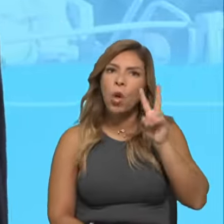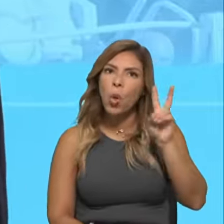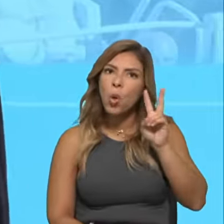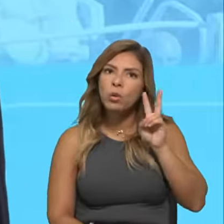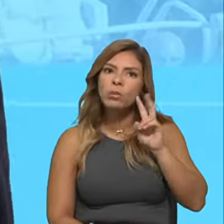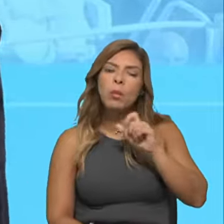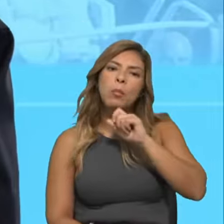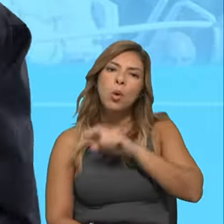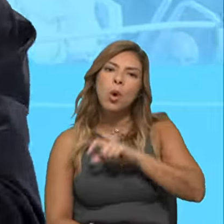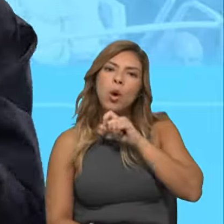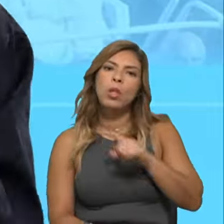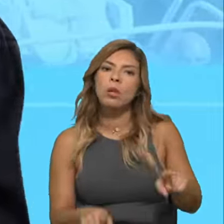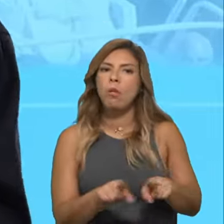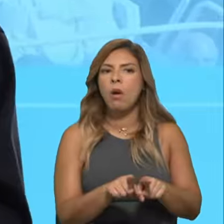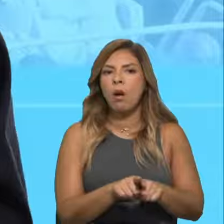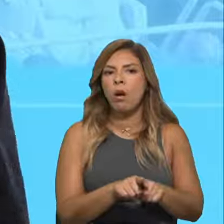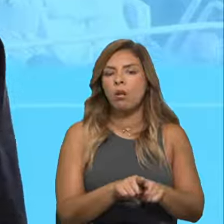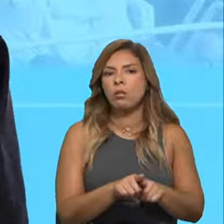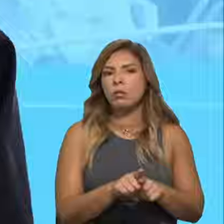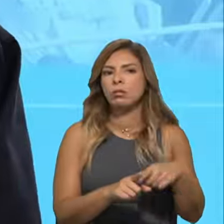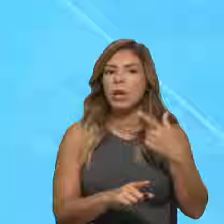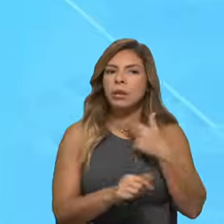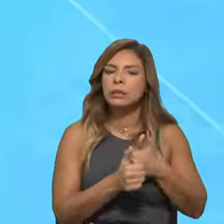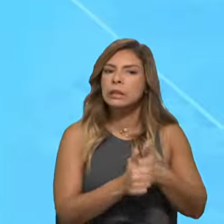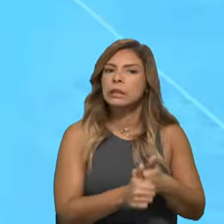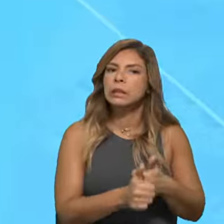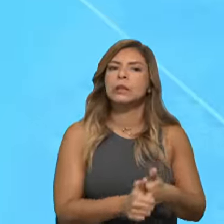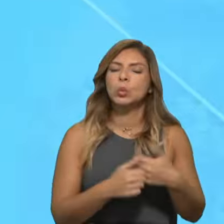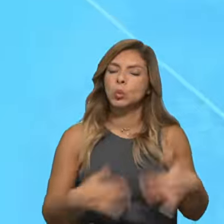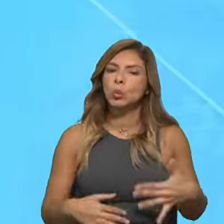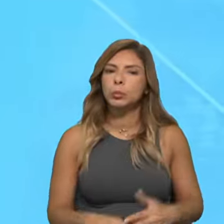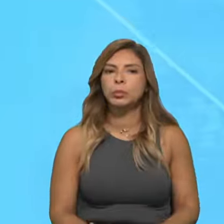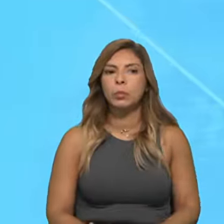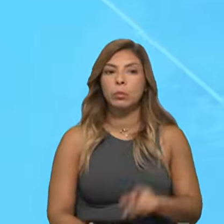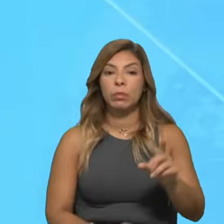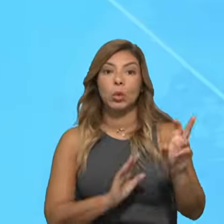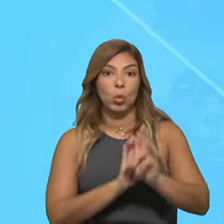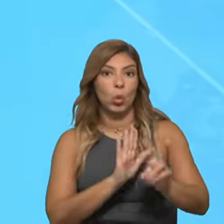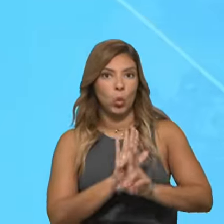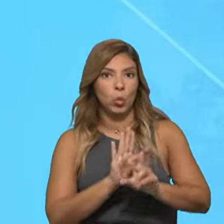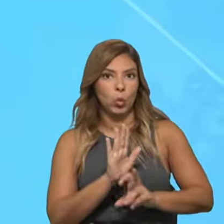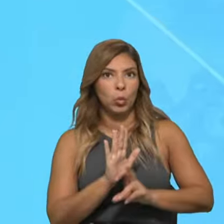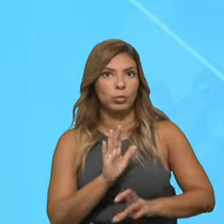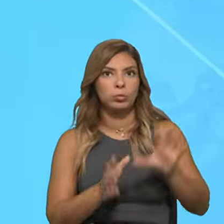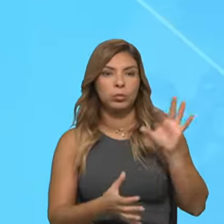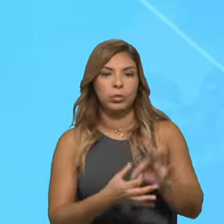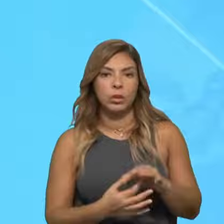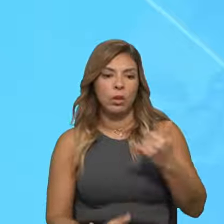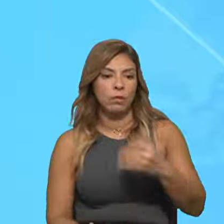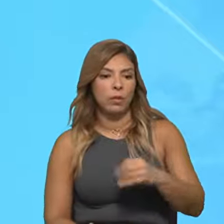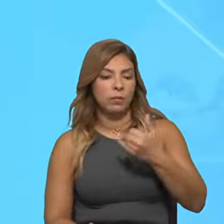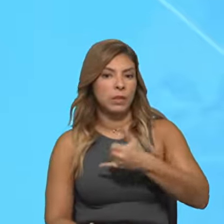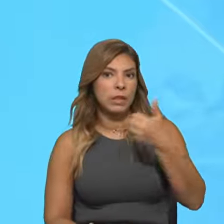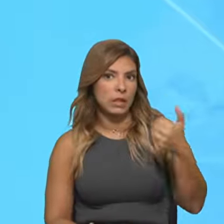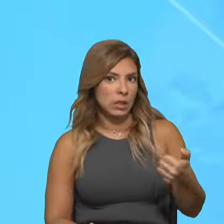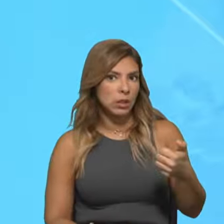podem ir de alguma forma, contra um pouco alguma mentalidade dominante. Muito bem. Este relatório sobre a liberdade religiosa 2025 vai ser apresentado,